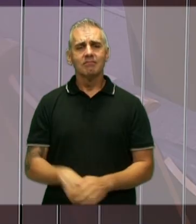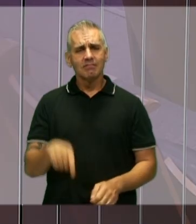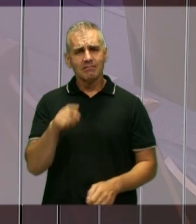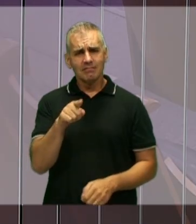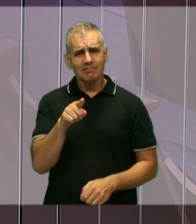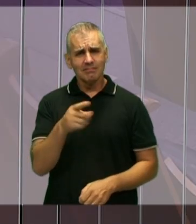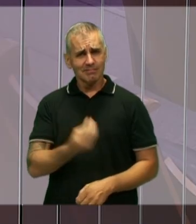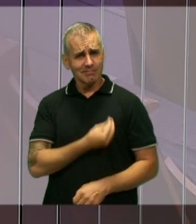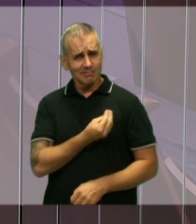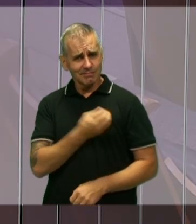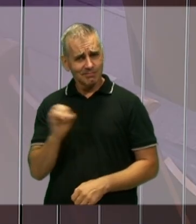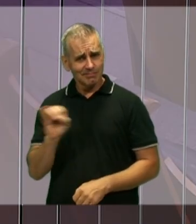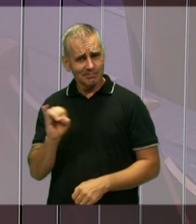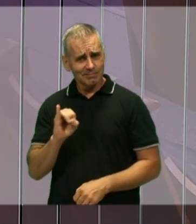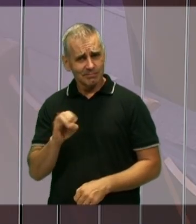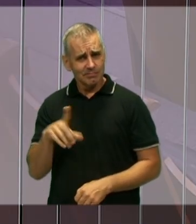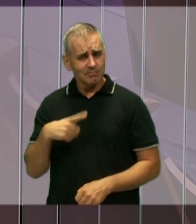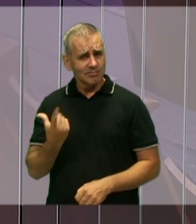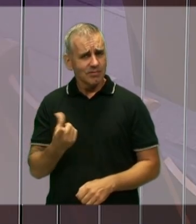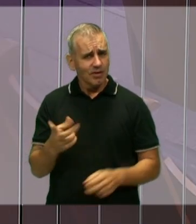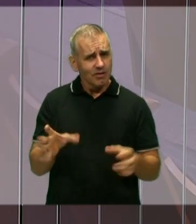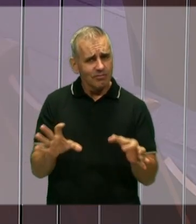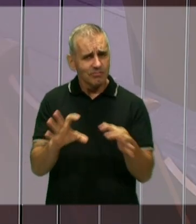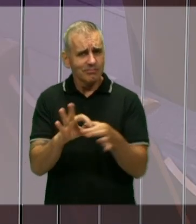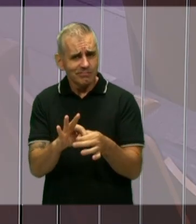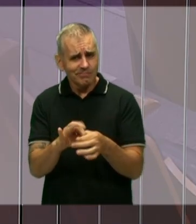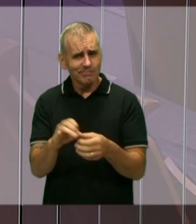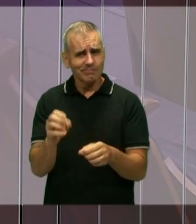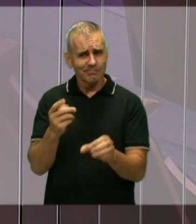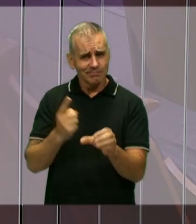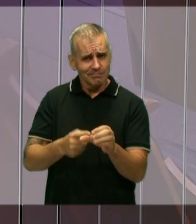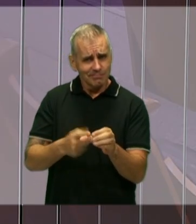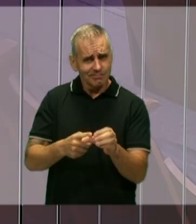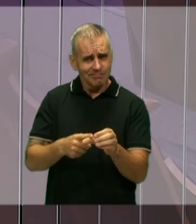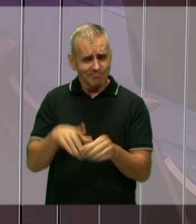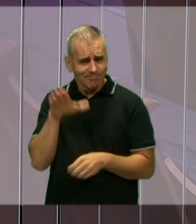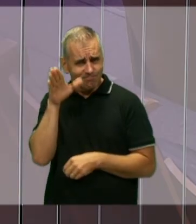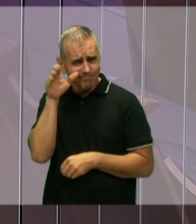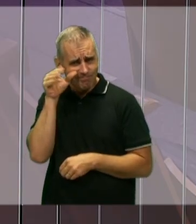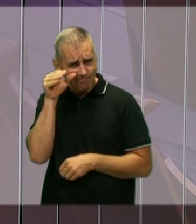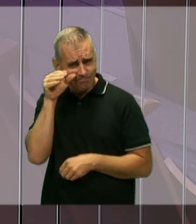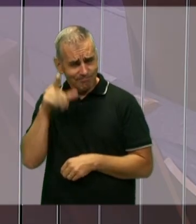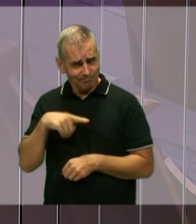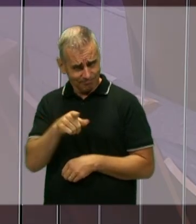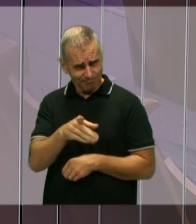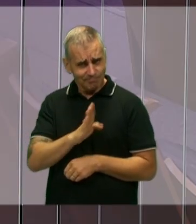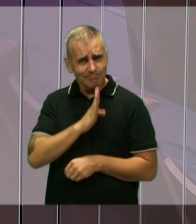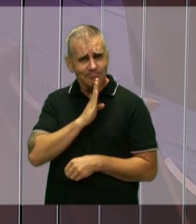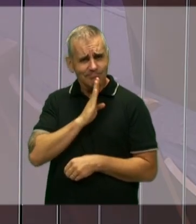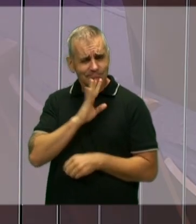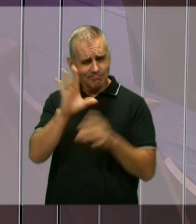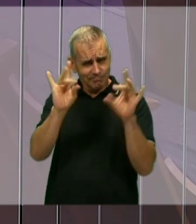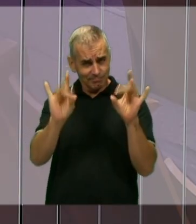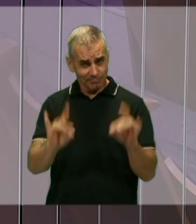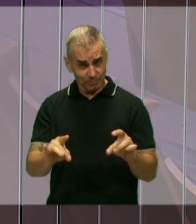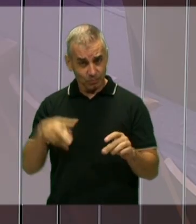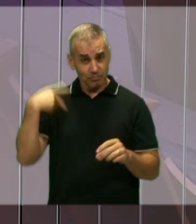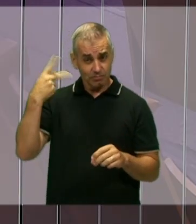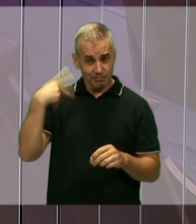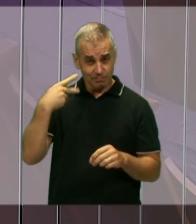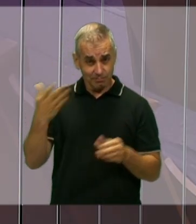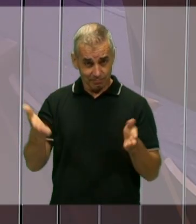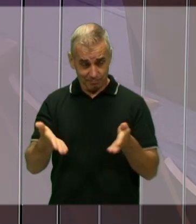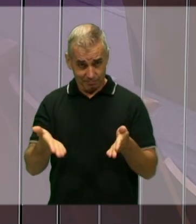Você que vive em Itajaí ou possui algum vínculo com a cidade, está interessado em conhecer os detalhes da política